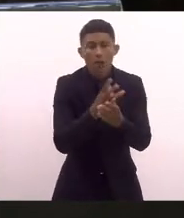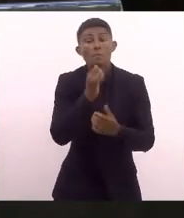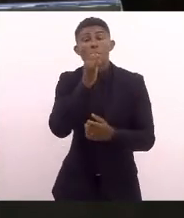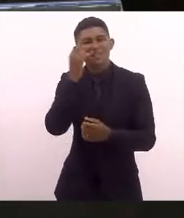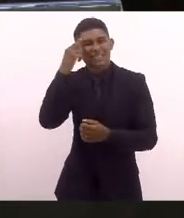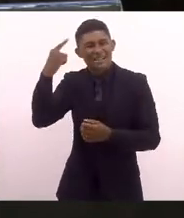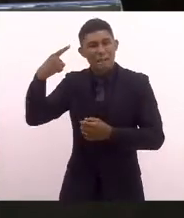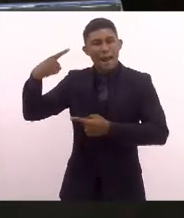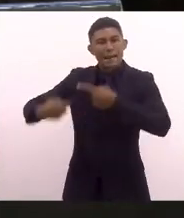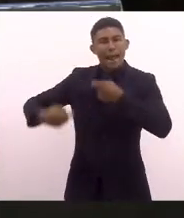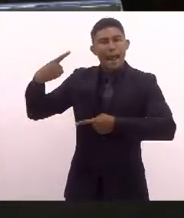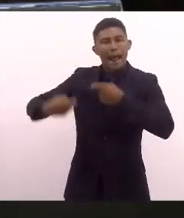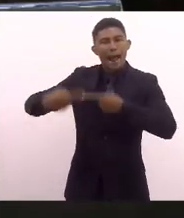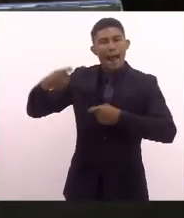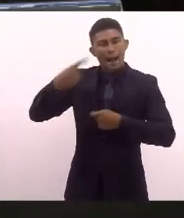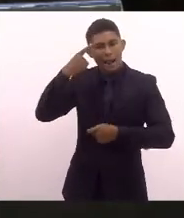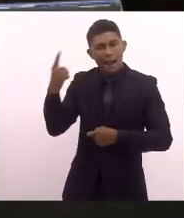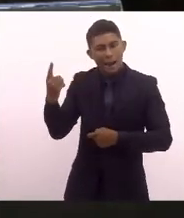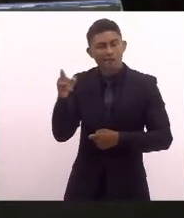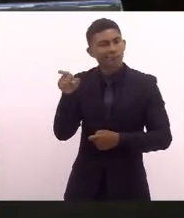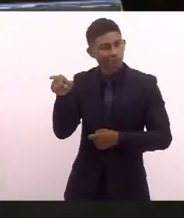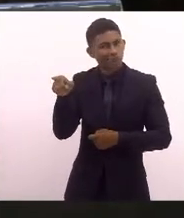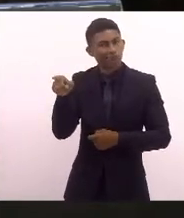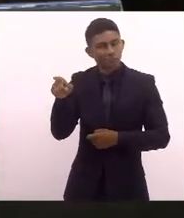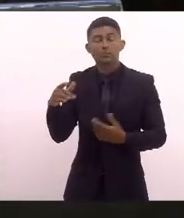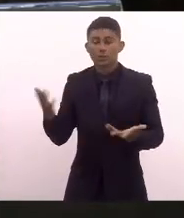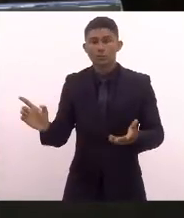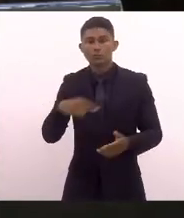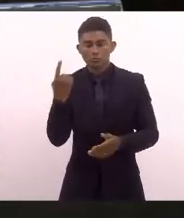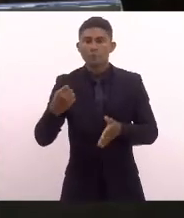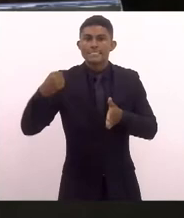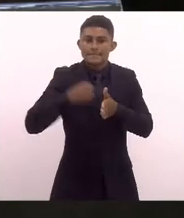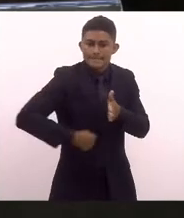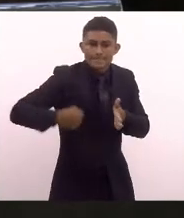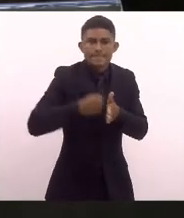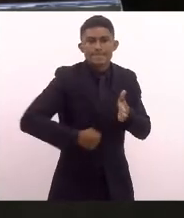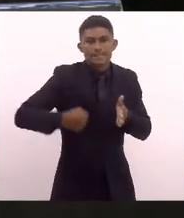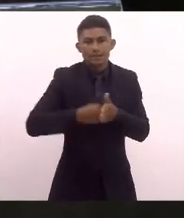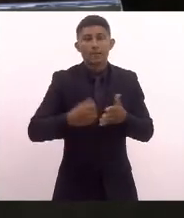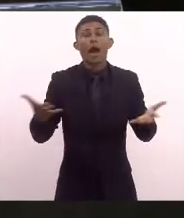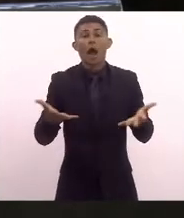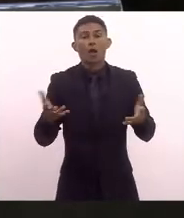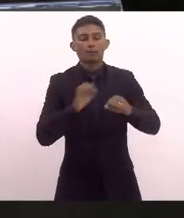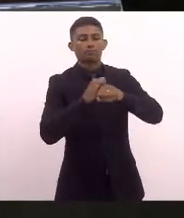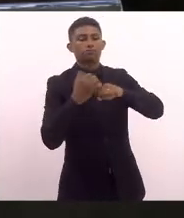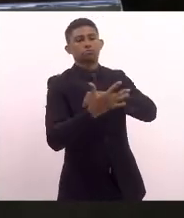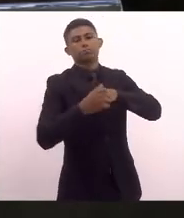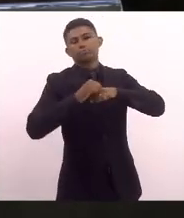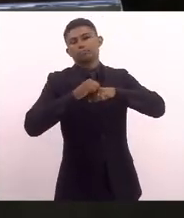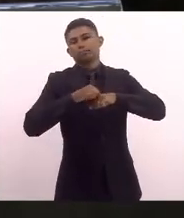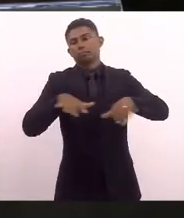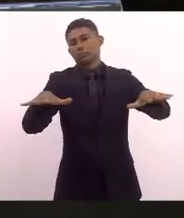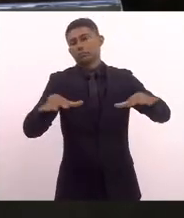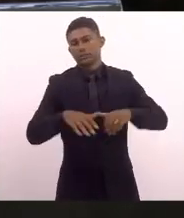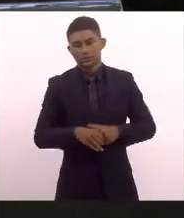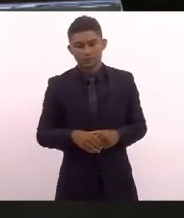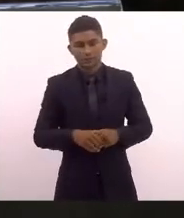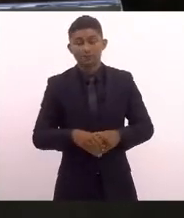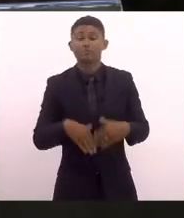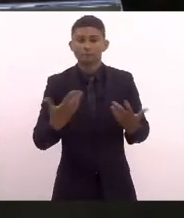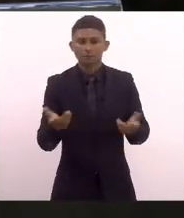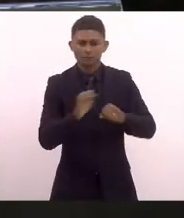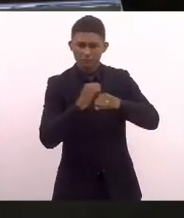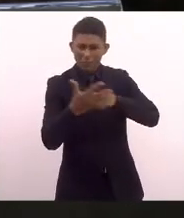qual fomos aí aguerridos, e agora vem uma pandemia. Uma pandemia, senhores, que